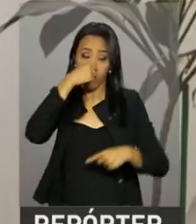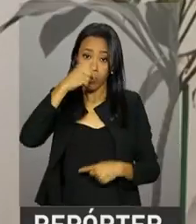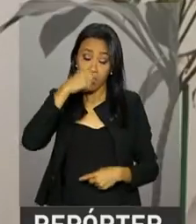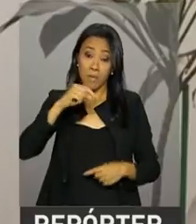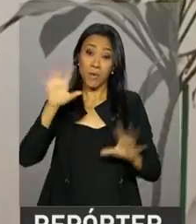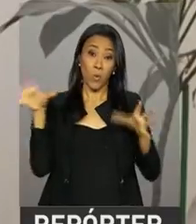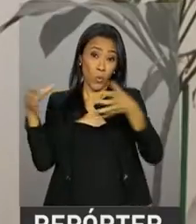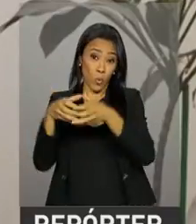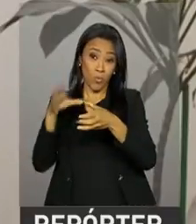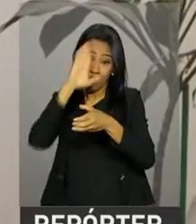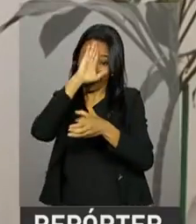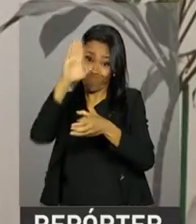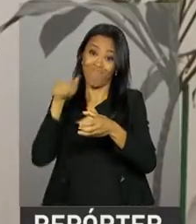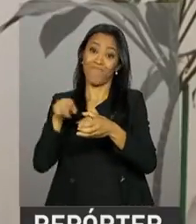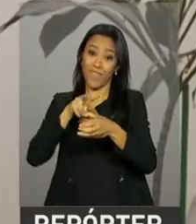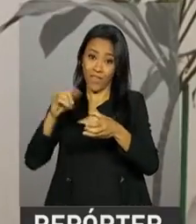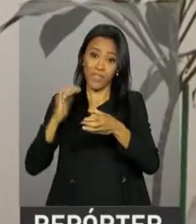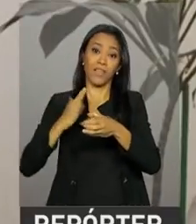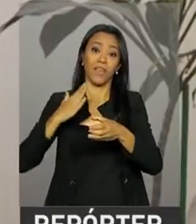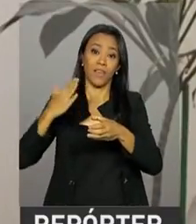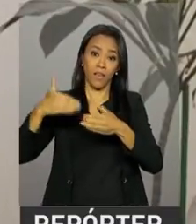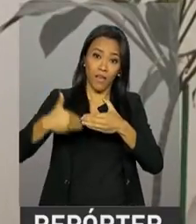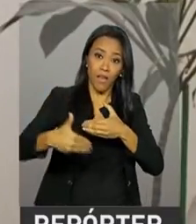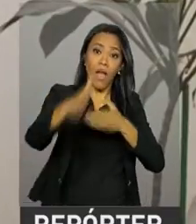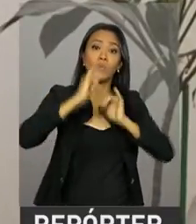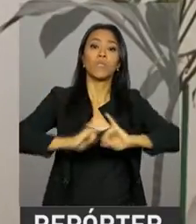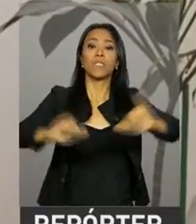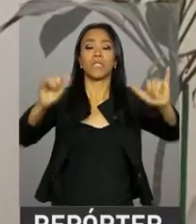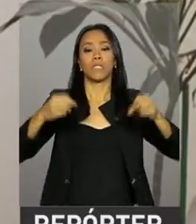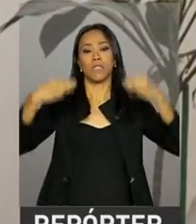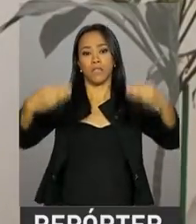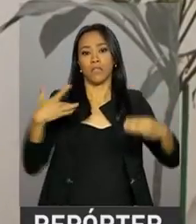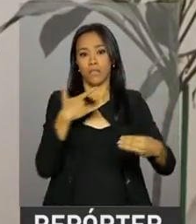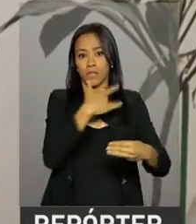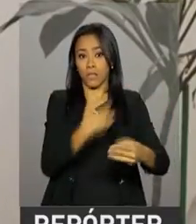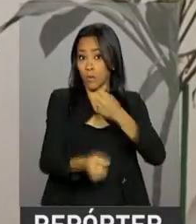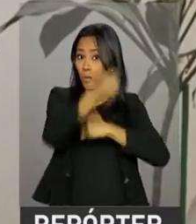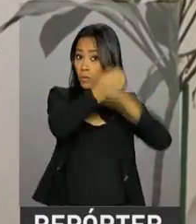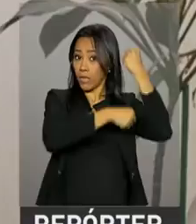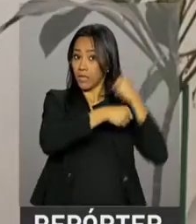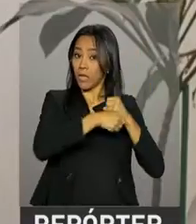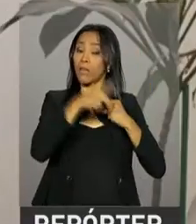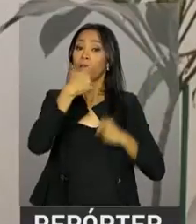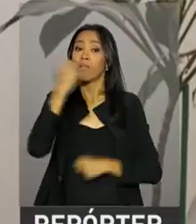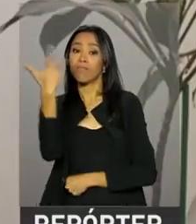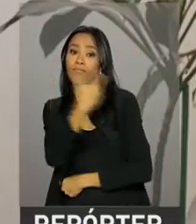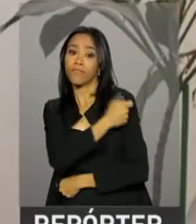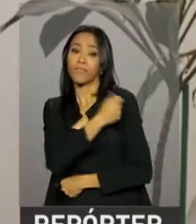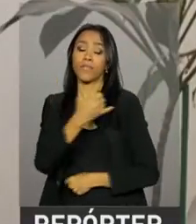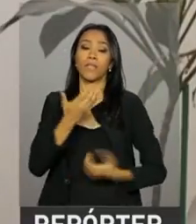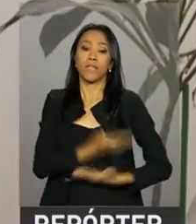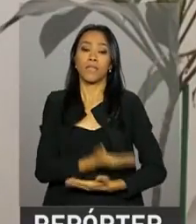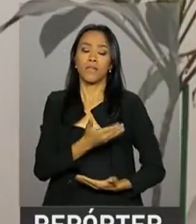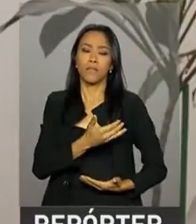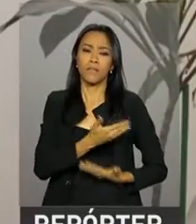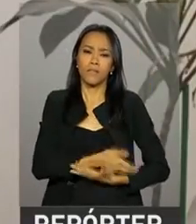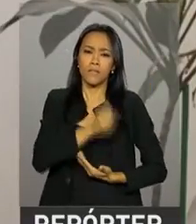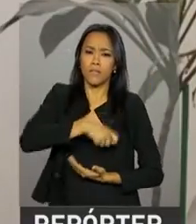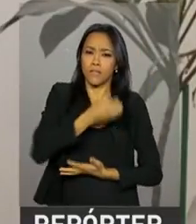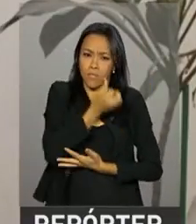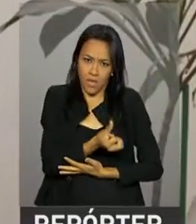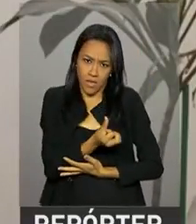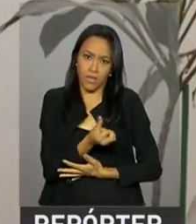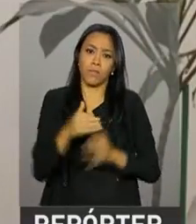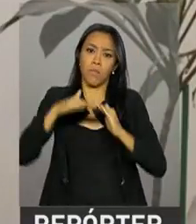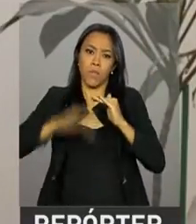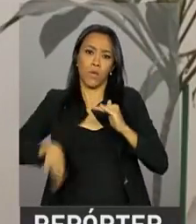que ainda serão anunciados pelo ministério da saúde no ano passado receberam a dose crianças com idades entre seis meses e menores